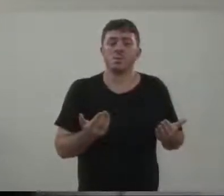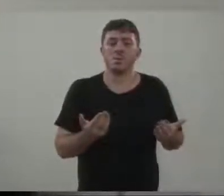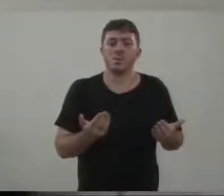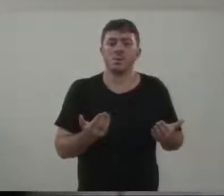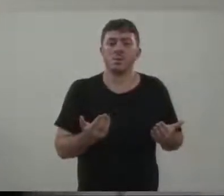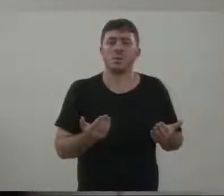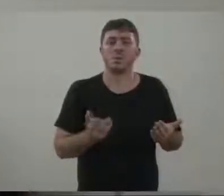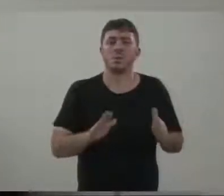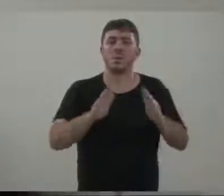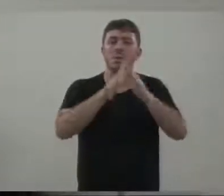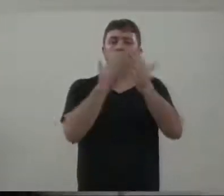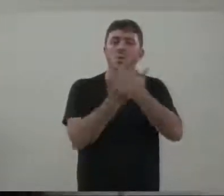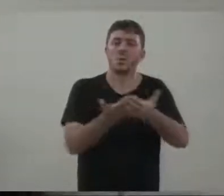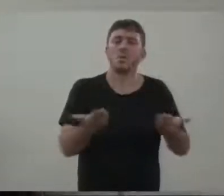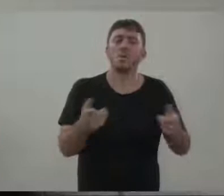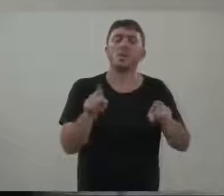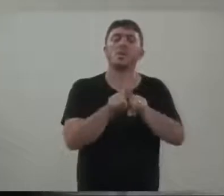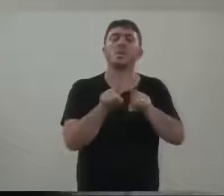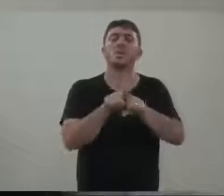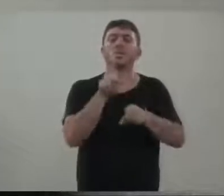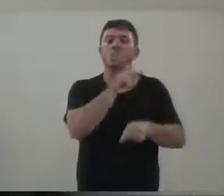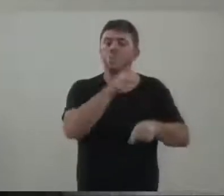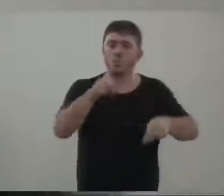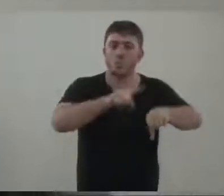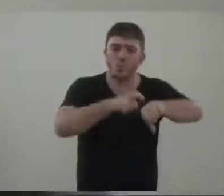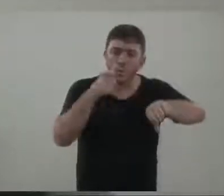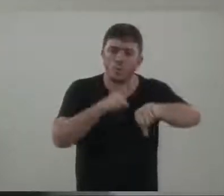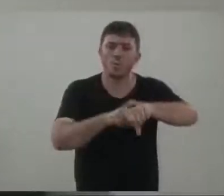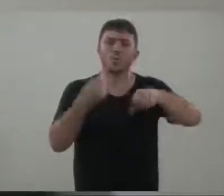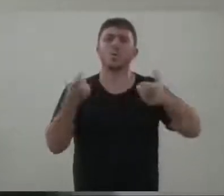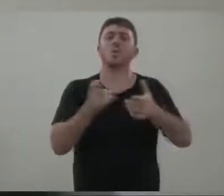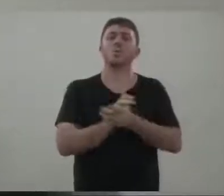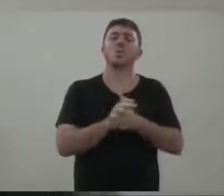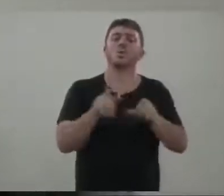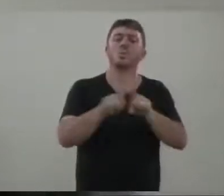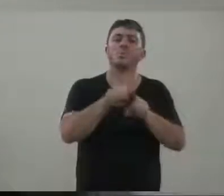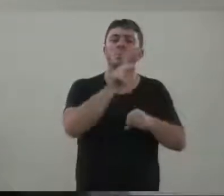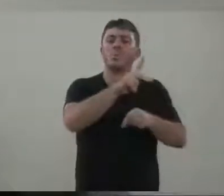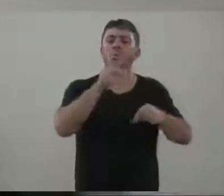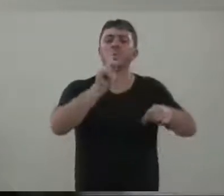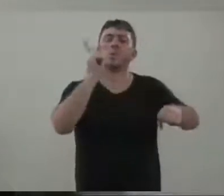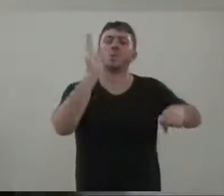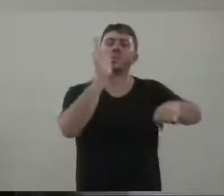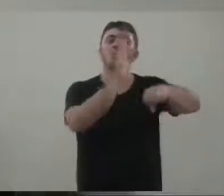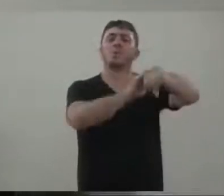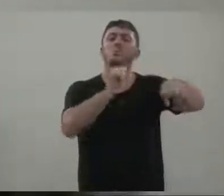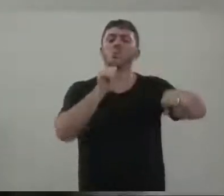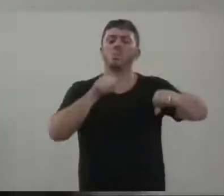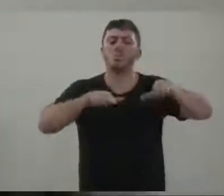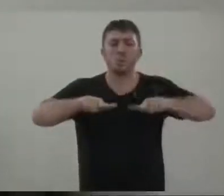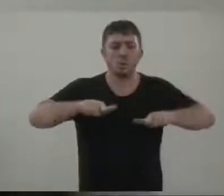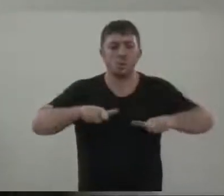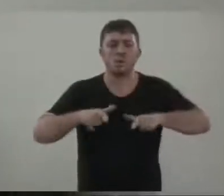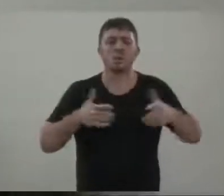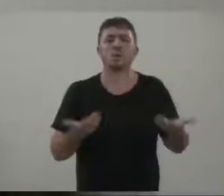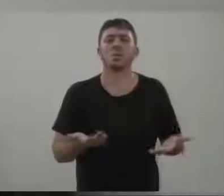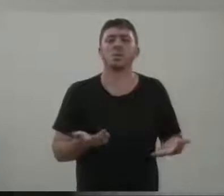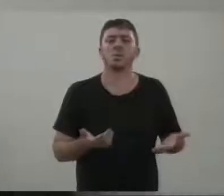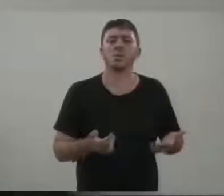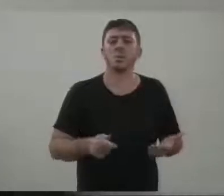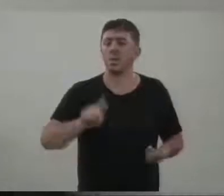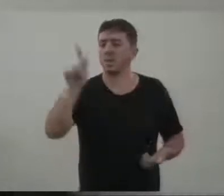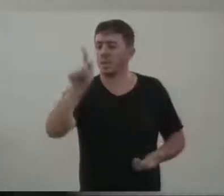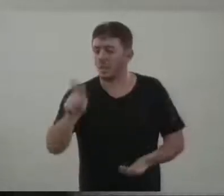de hora extra de professores que não foram convocados, professores temporários que não foram convocados,